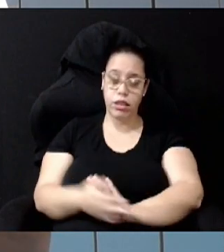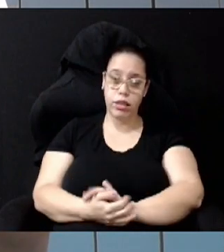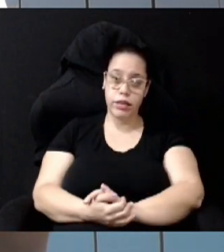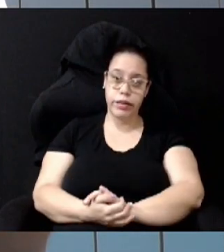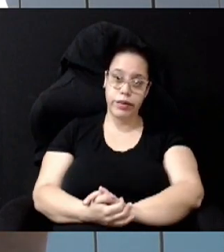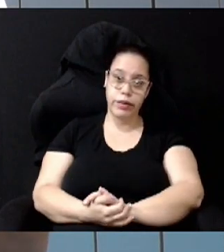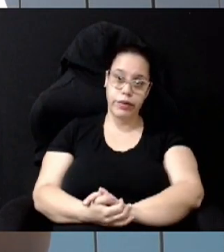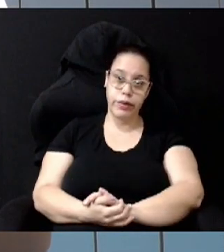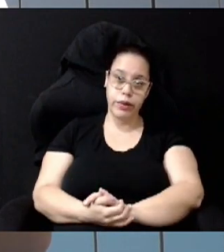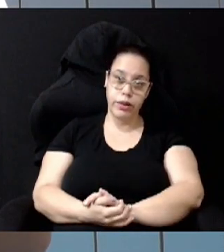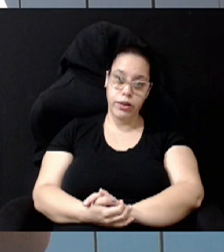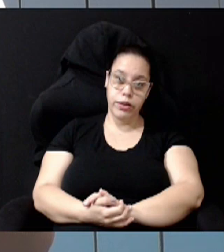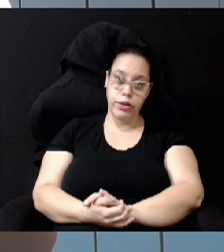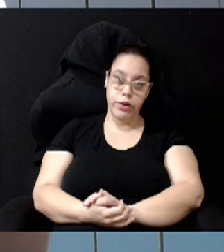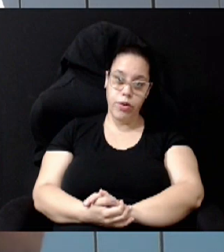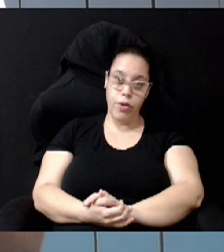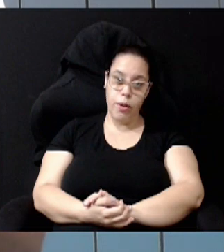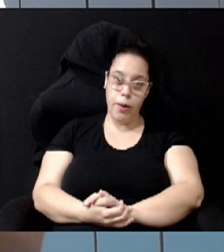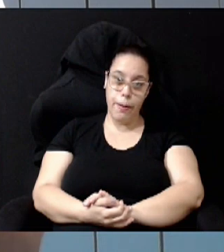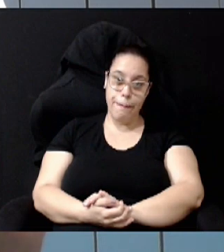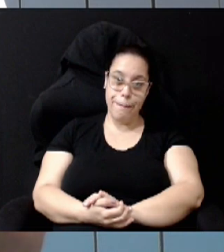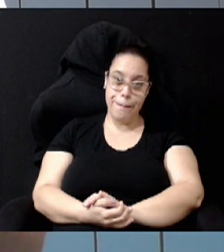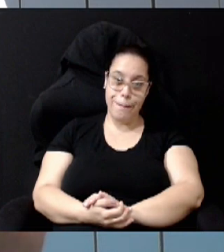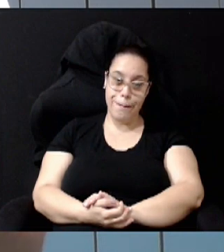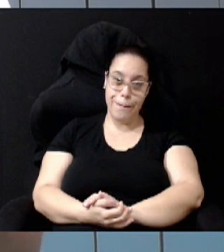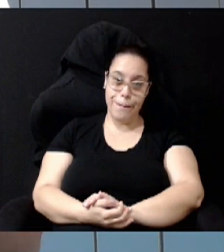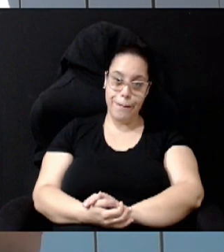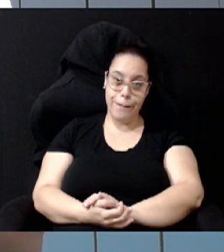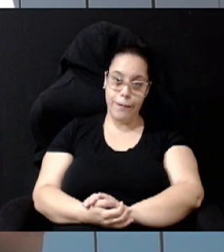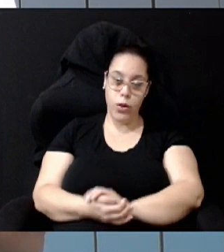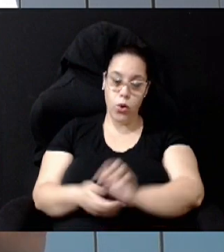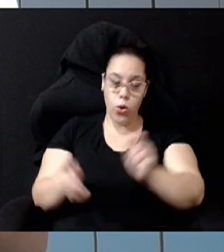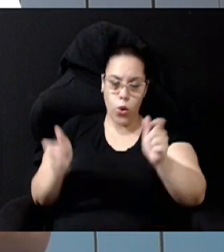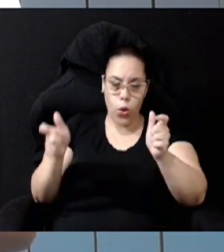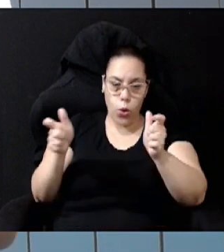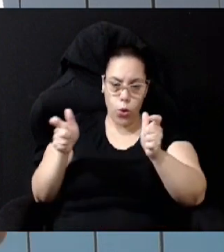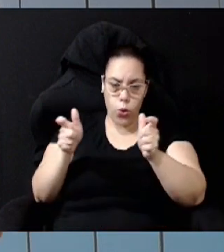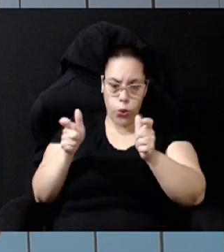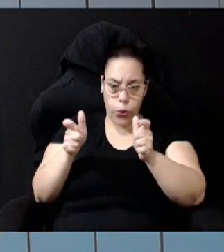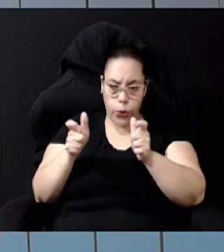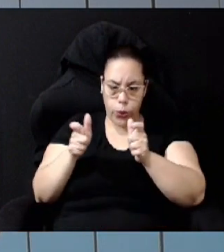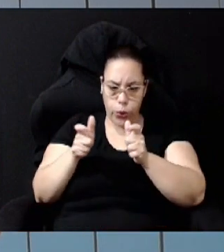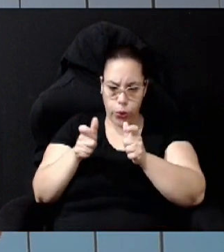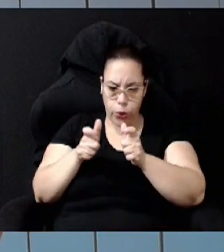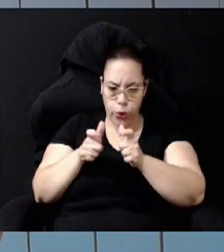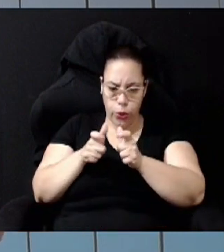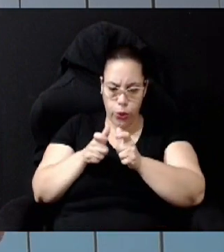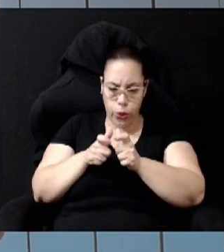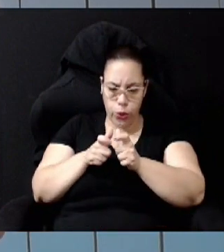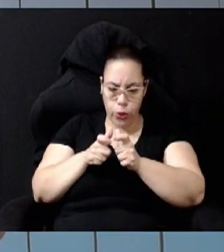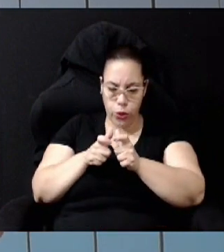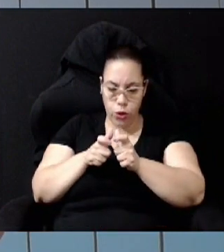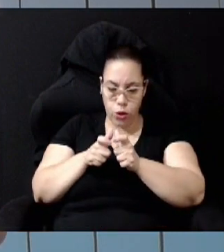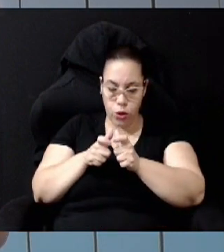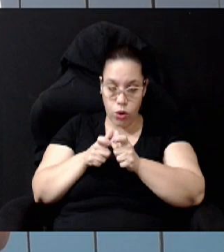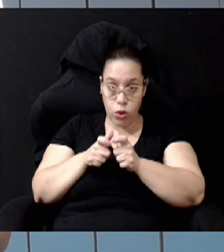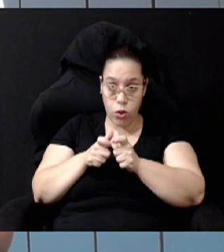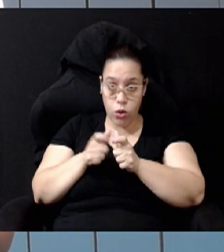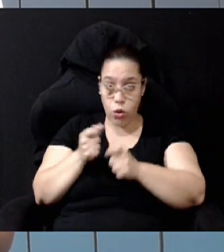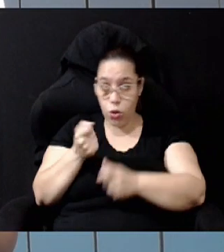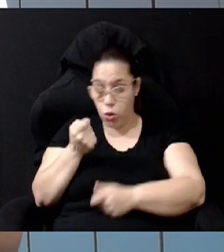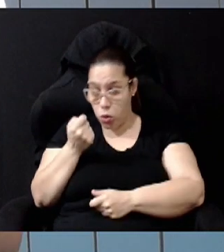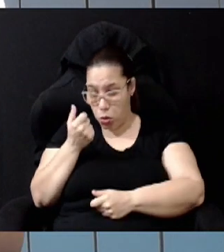tenha condição de reduzir um pouco essa distância entre o que ganha um pouquinho, né, meio